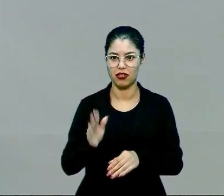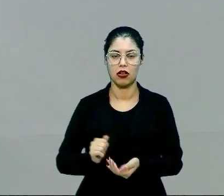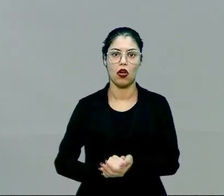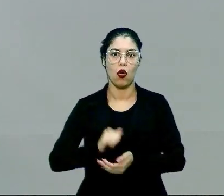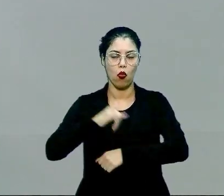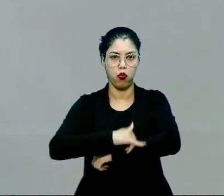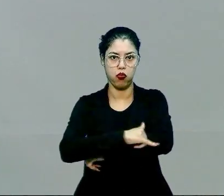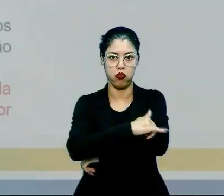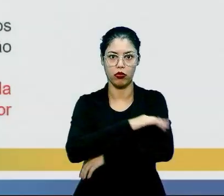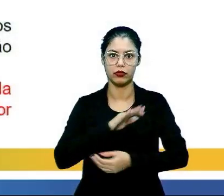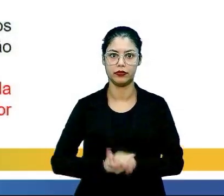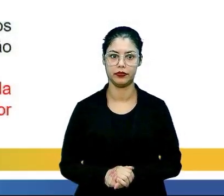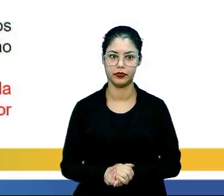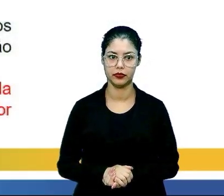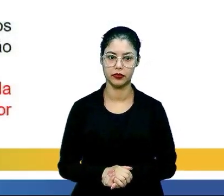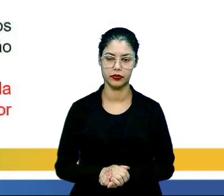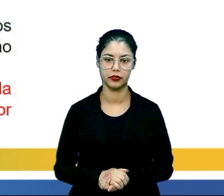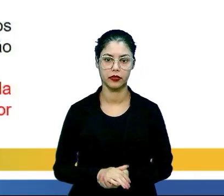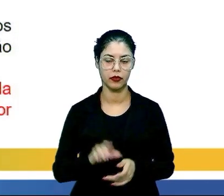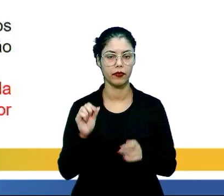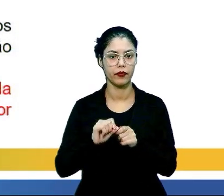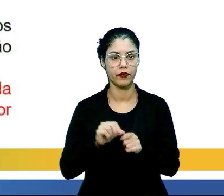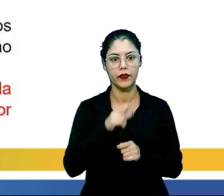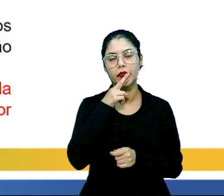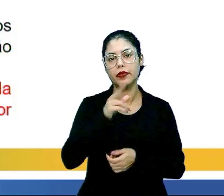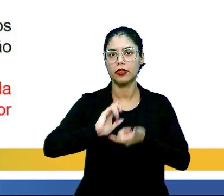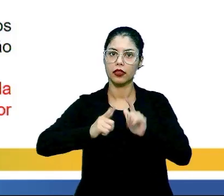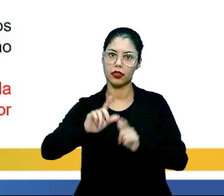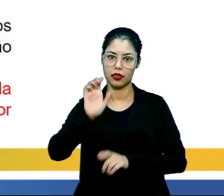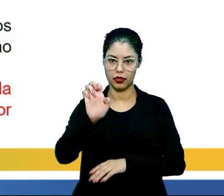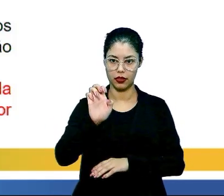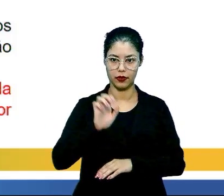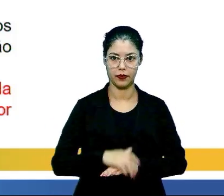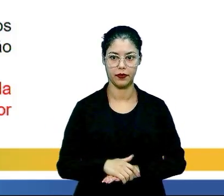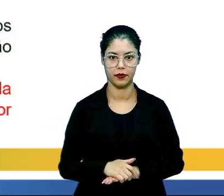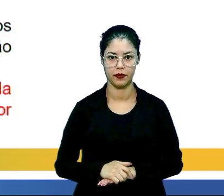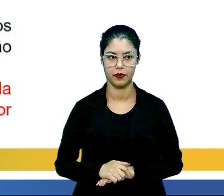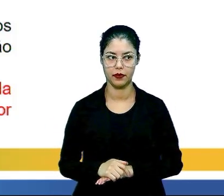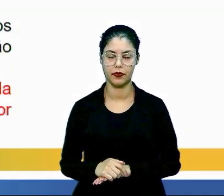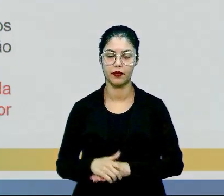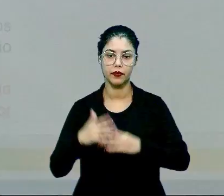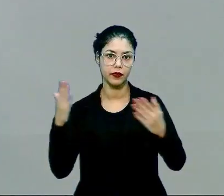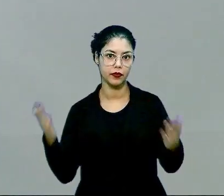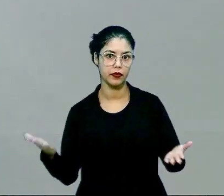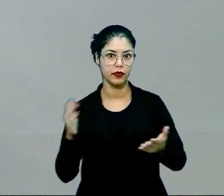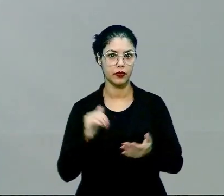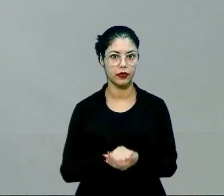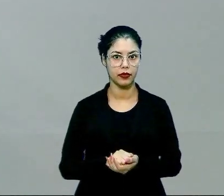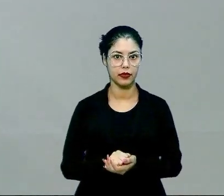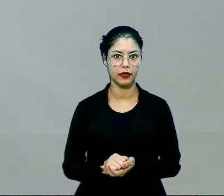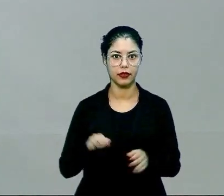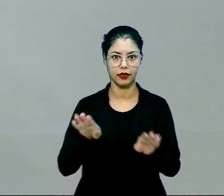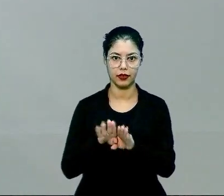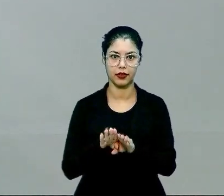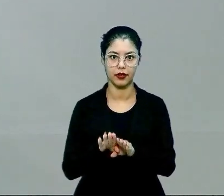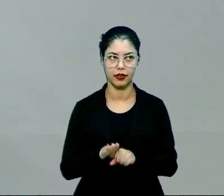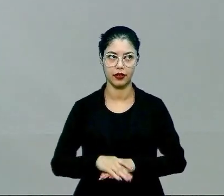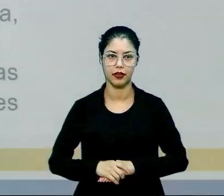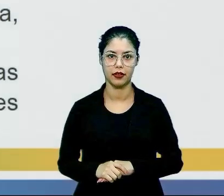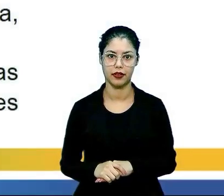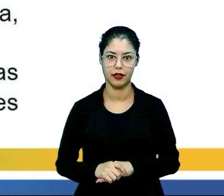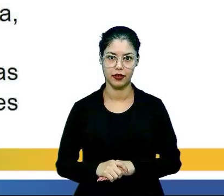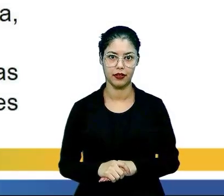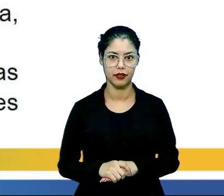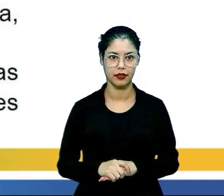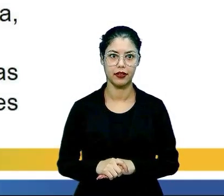esse direcionamento que faz, e isso faz com que a resposta certa seja a E. Então é isso aí, vamos seguindo porque